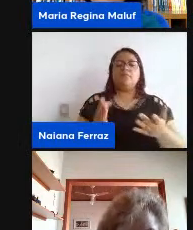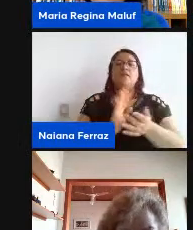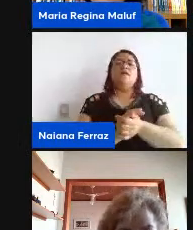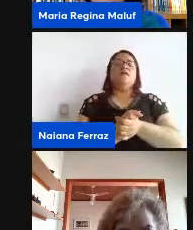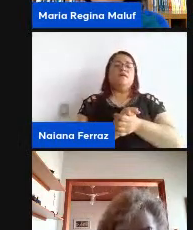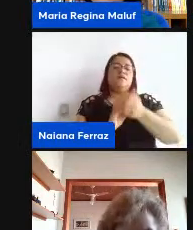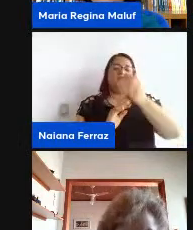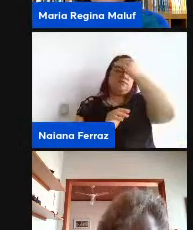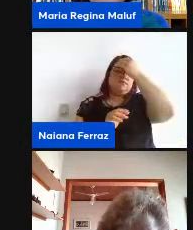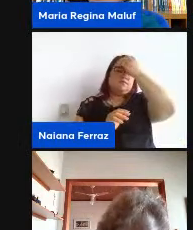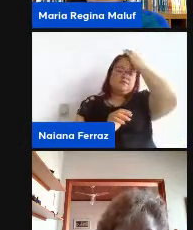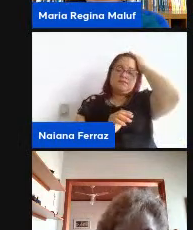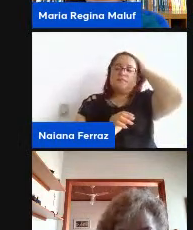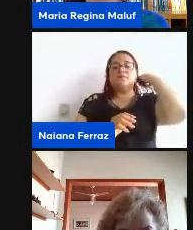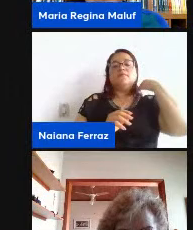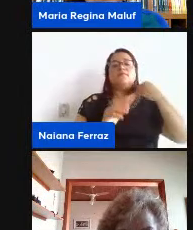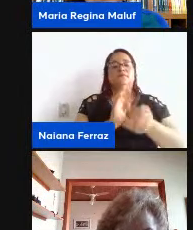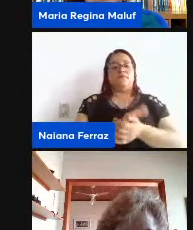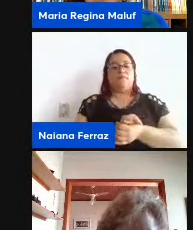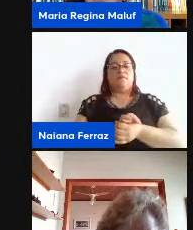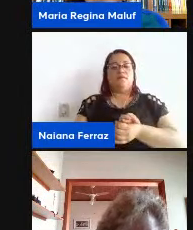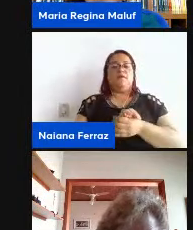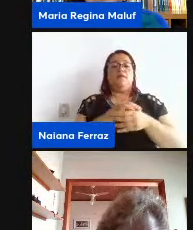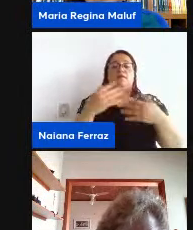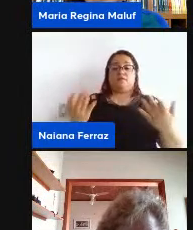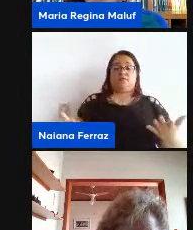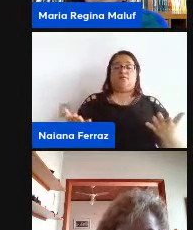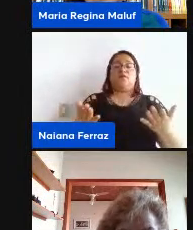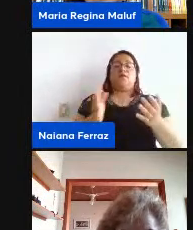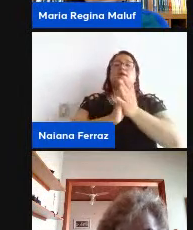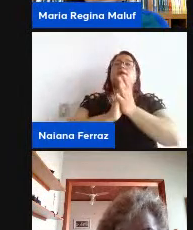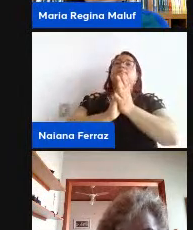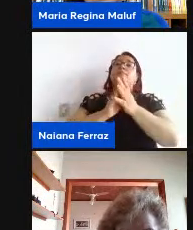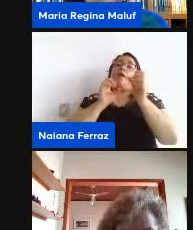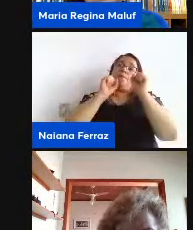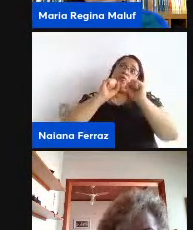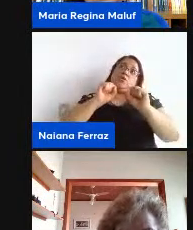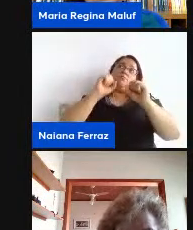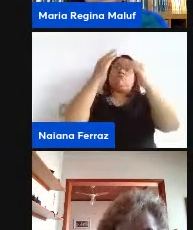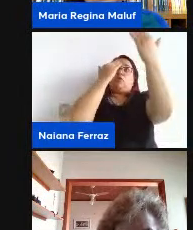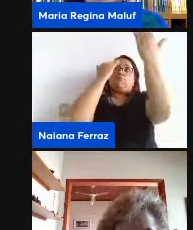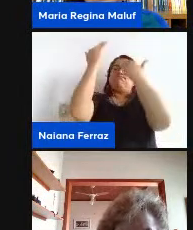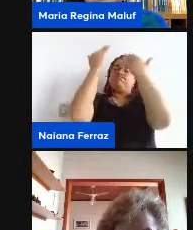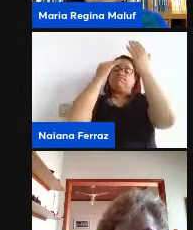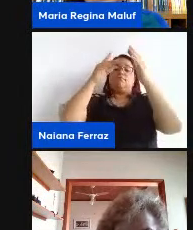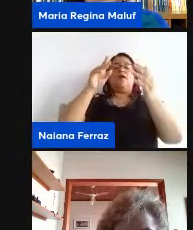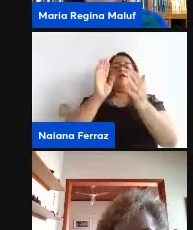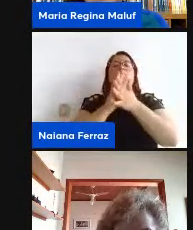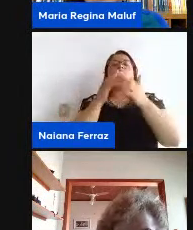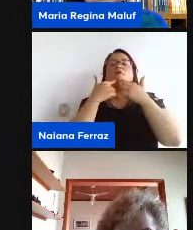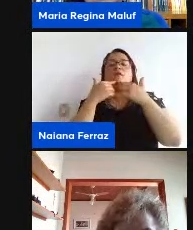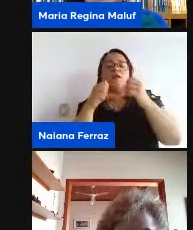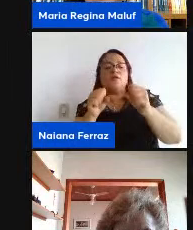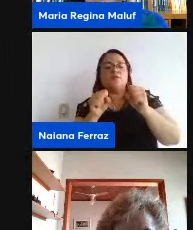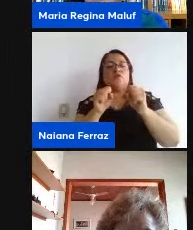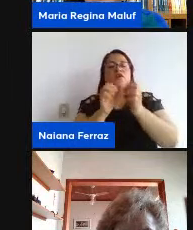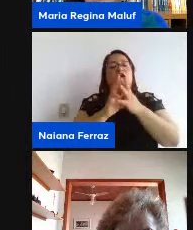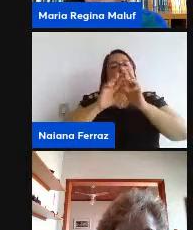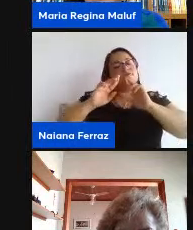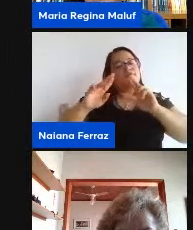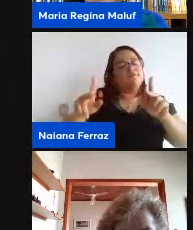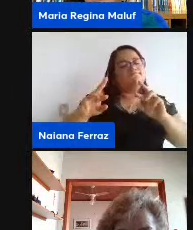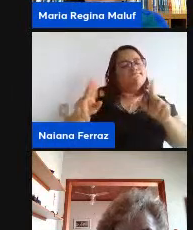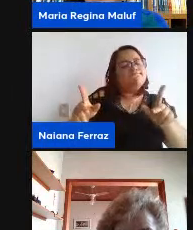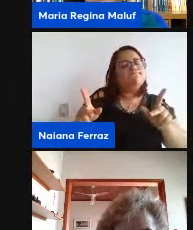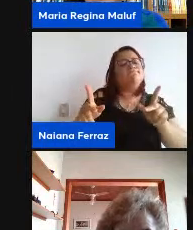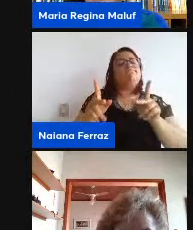circunscrição à psicolinguística assim considerada, né, que pode diferenciá-la um pouquinho do trabalho que vem sendo